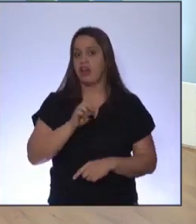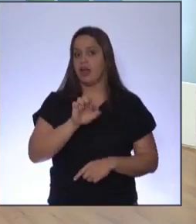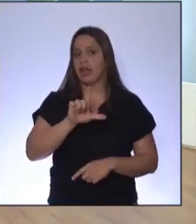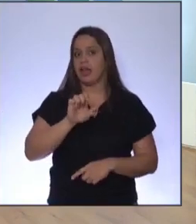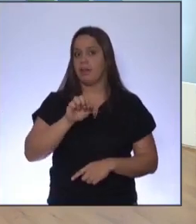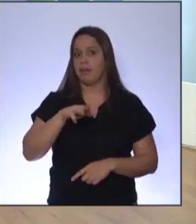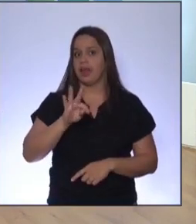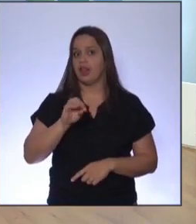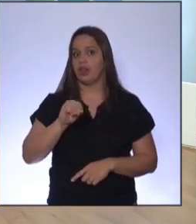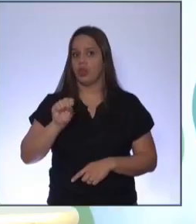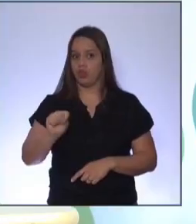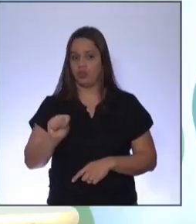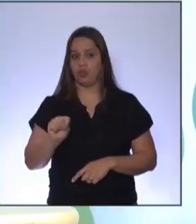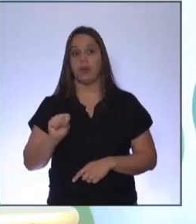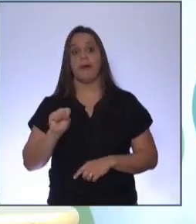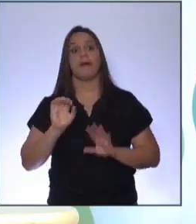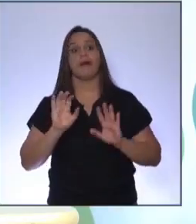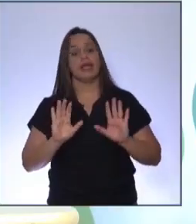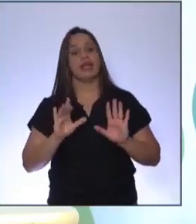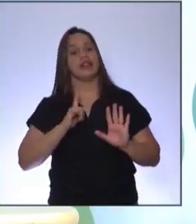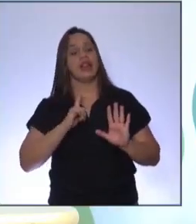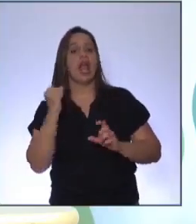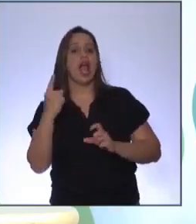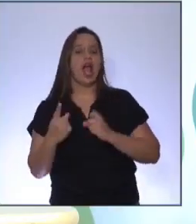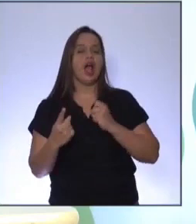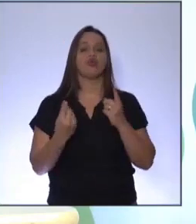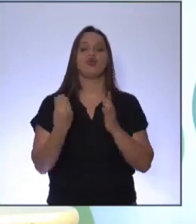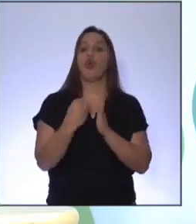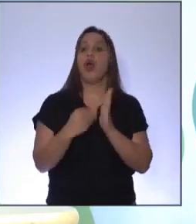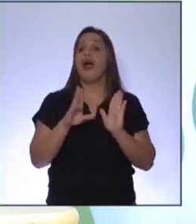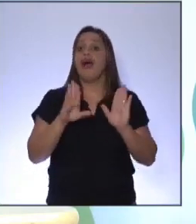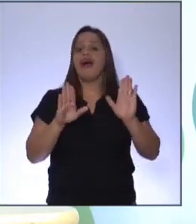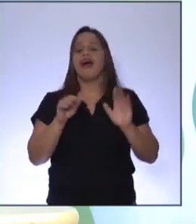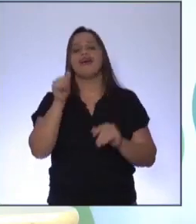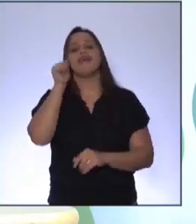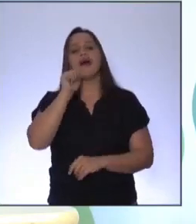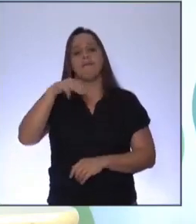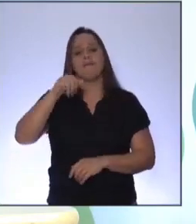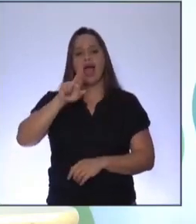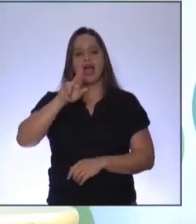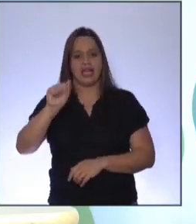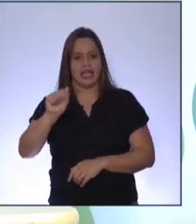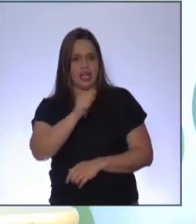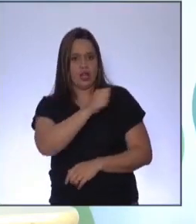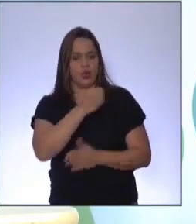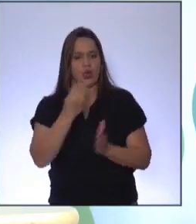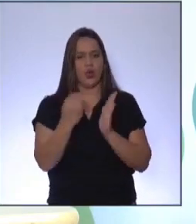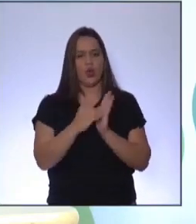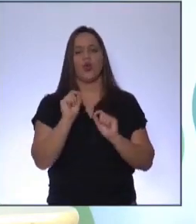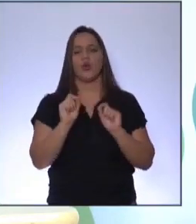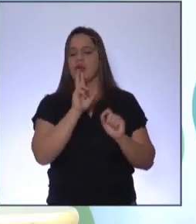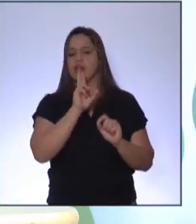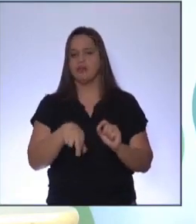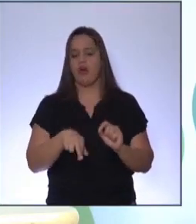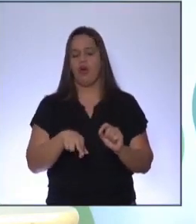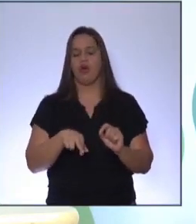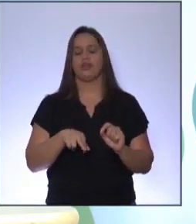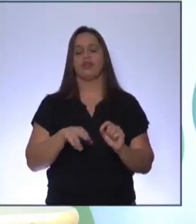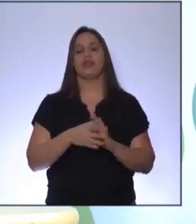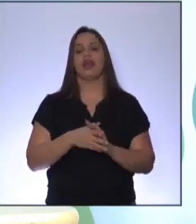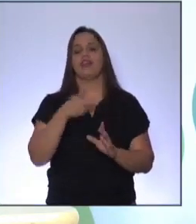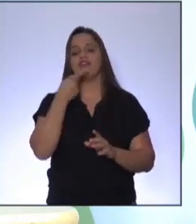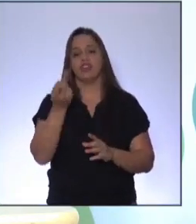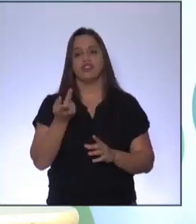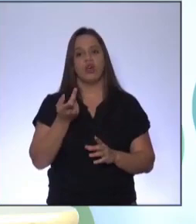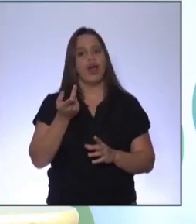que colocaram alguns exemplos ali. Ah, a Maria aqui colocou que ela lembra, quando fala de mistura,